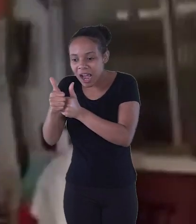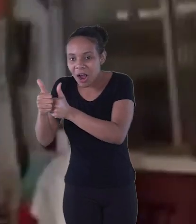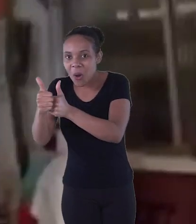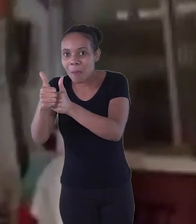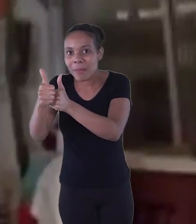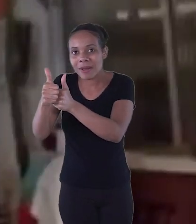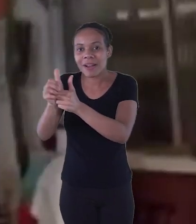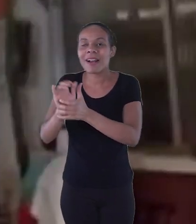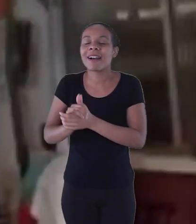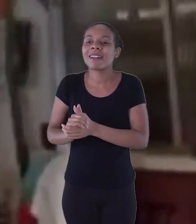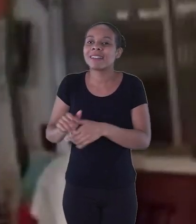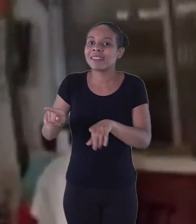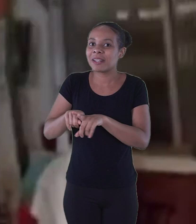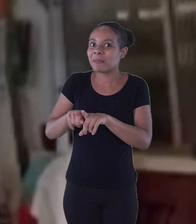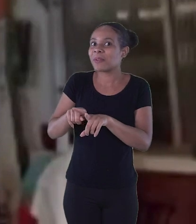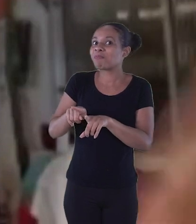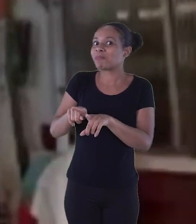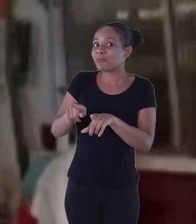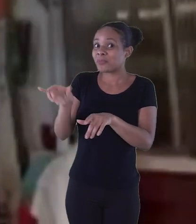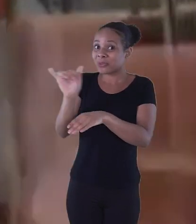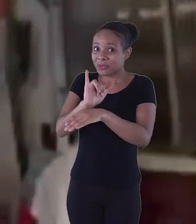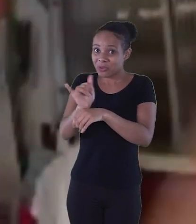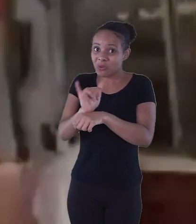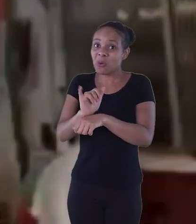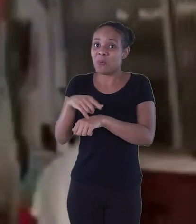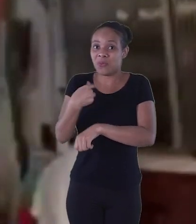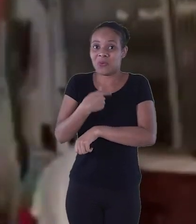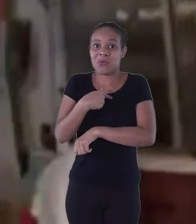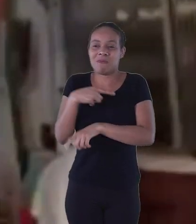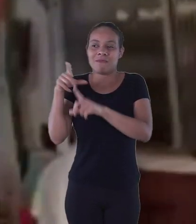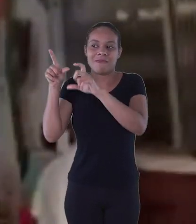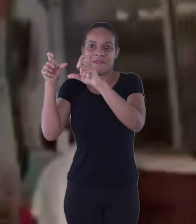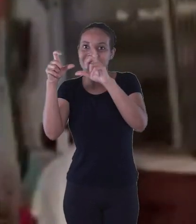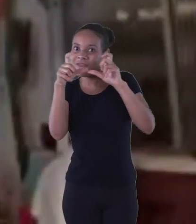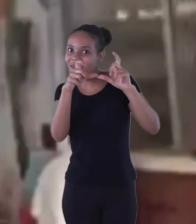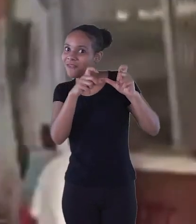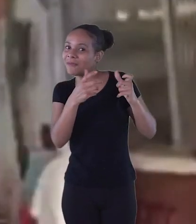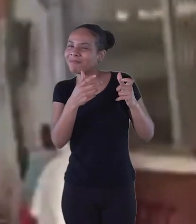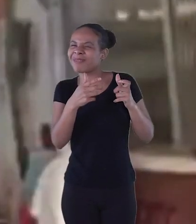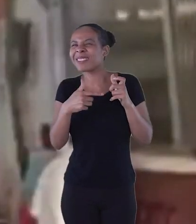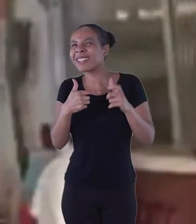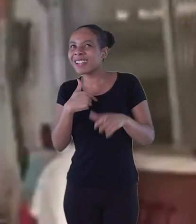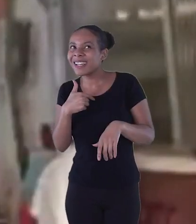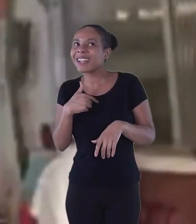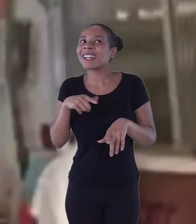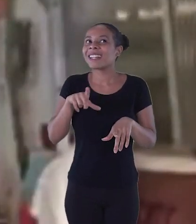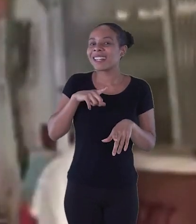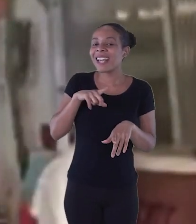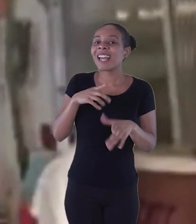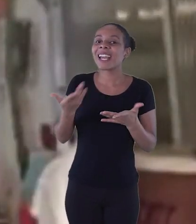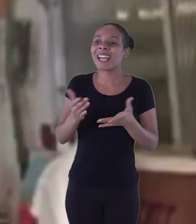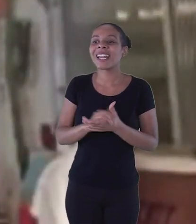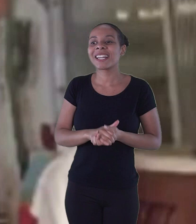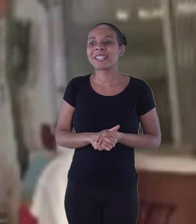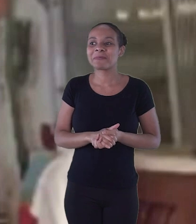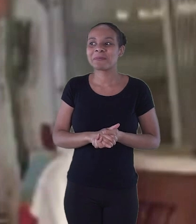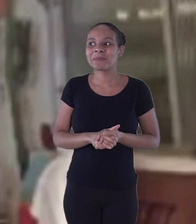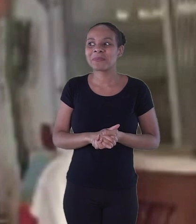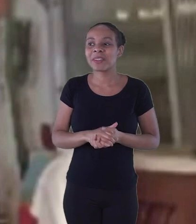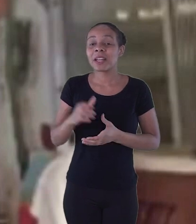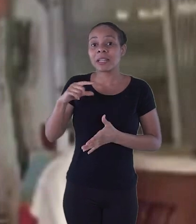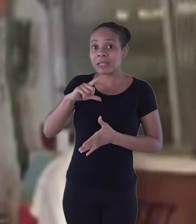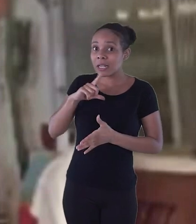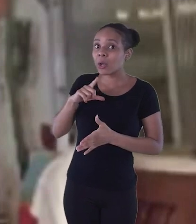Google Art and Culture também, a gente vai fazer as fotos, são coisas que a gente já pode adiantar porque já são parte do contrato,